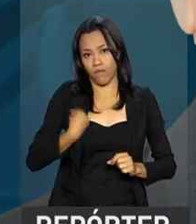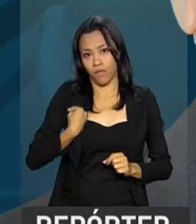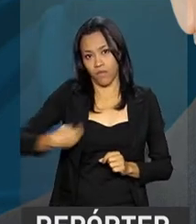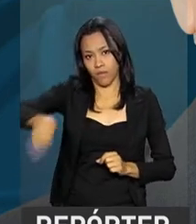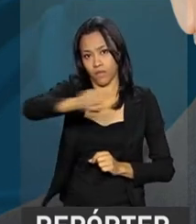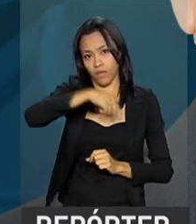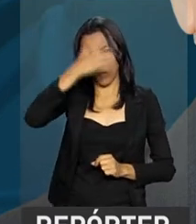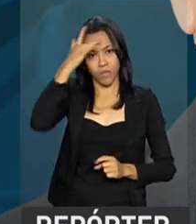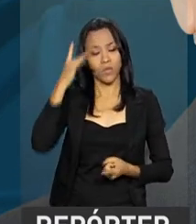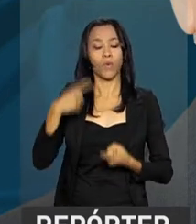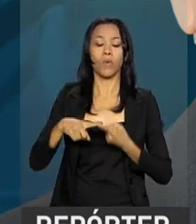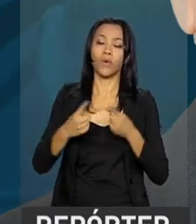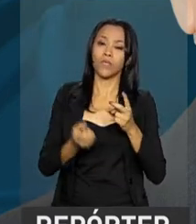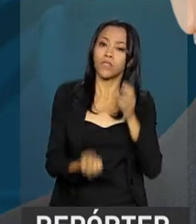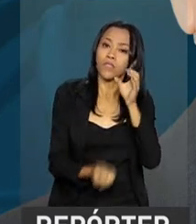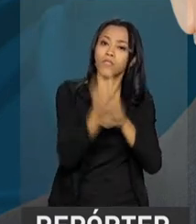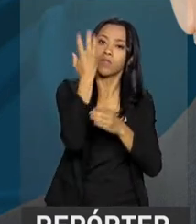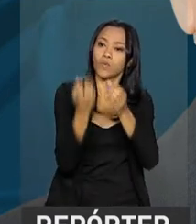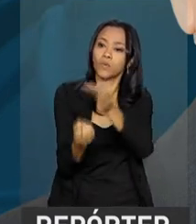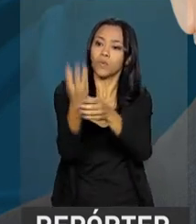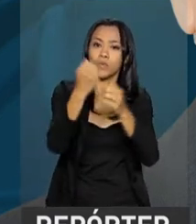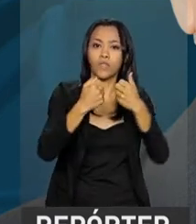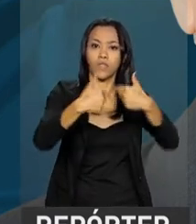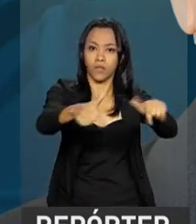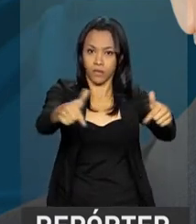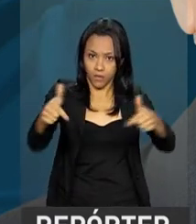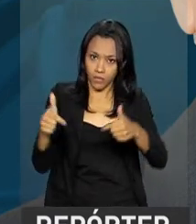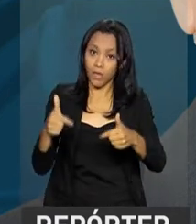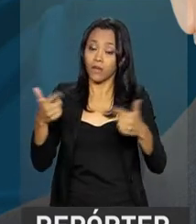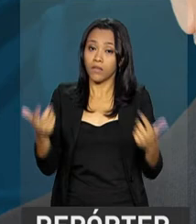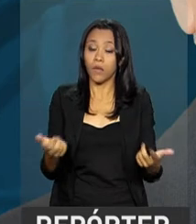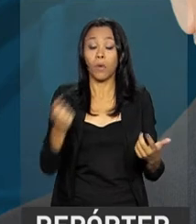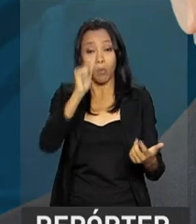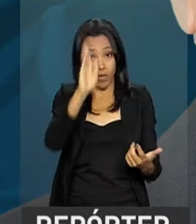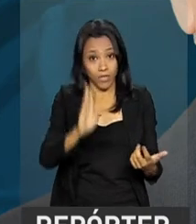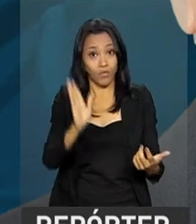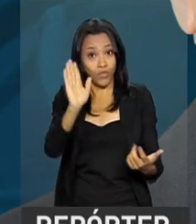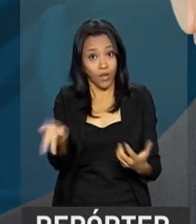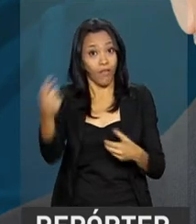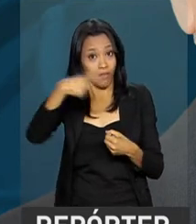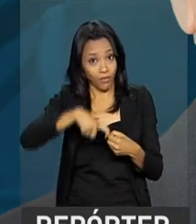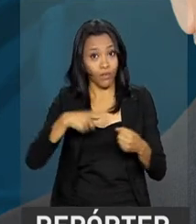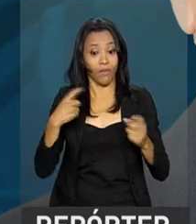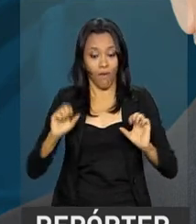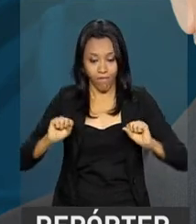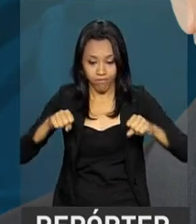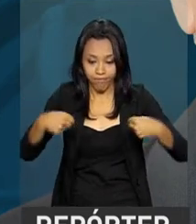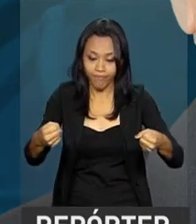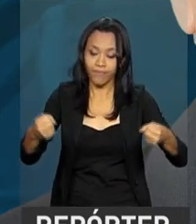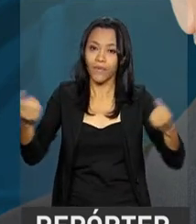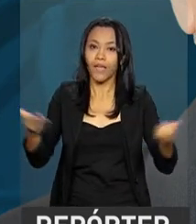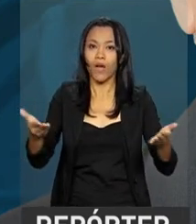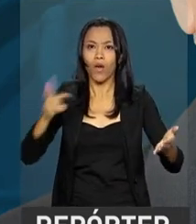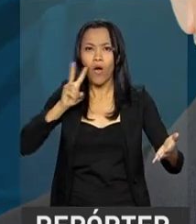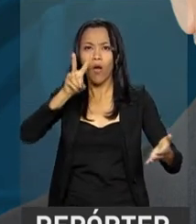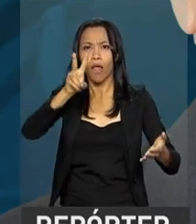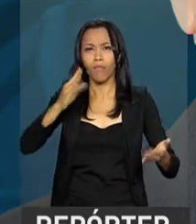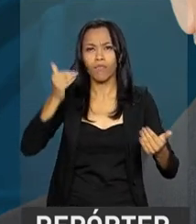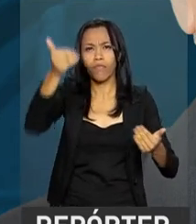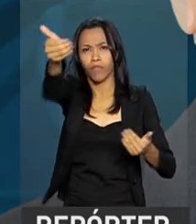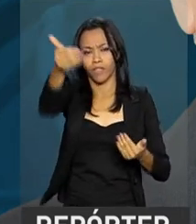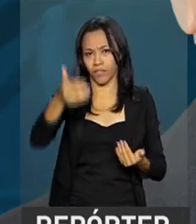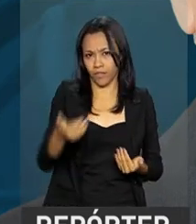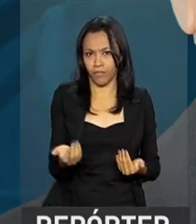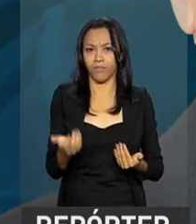cresce, gera empregos. É o que eu tenho falado ultimamente. O Brasil voltou. E agora é hora de olhar para frente e dar